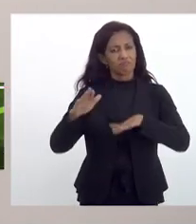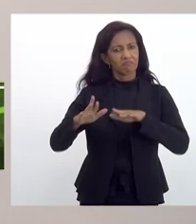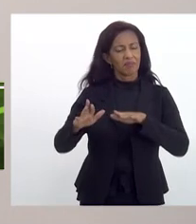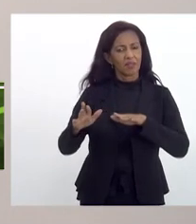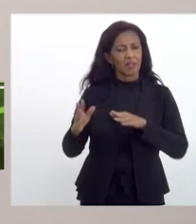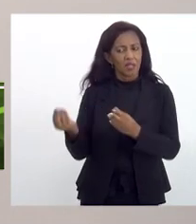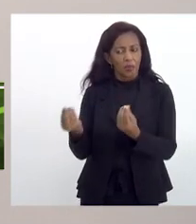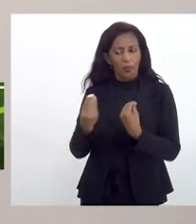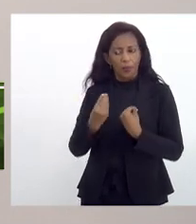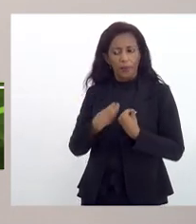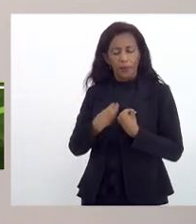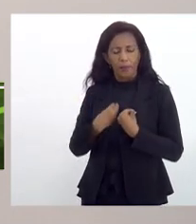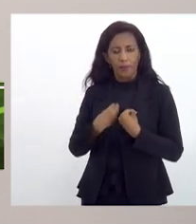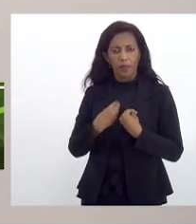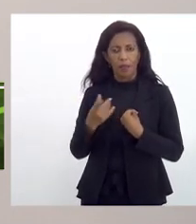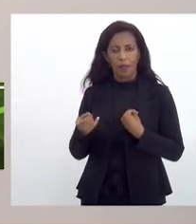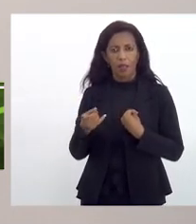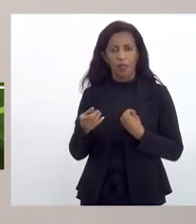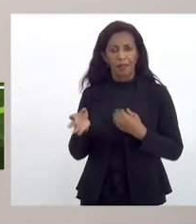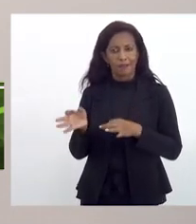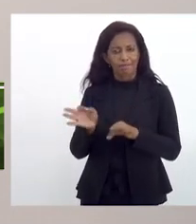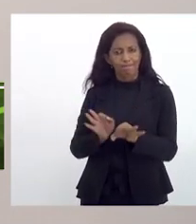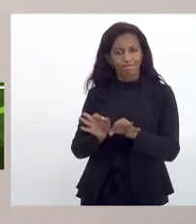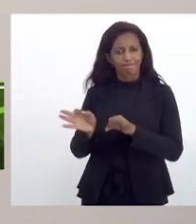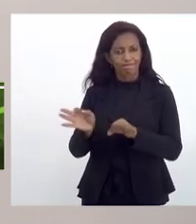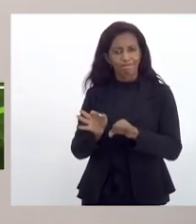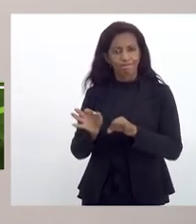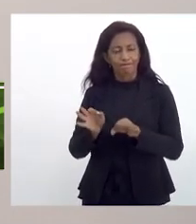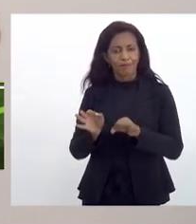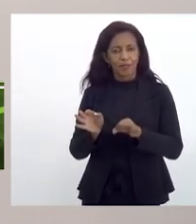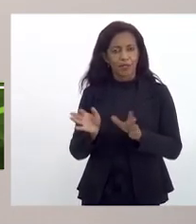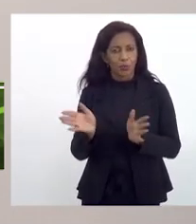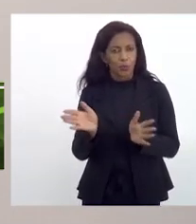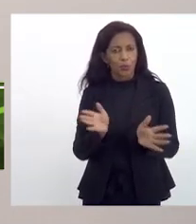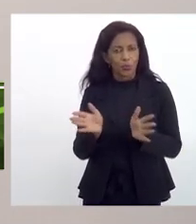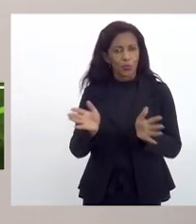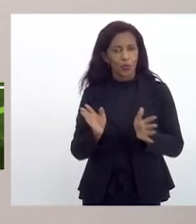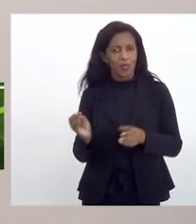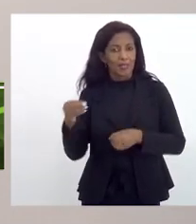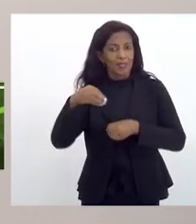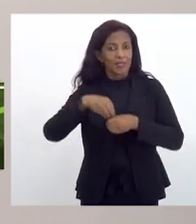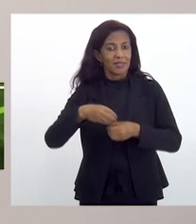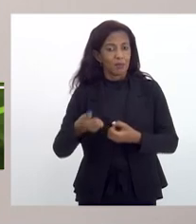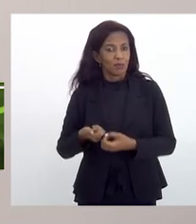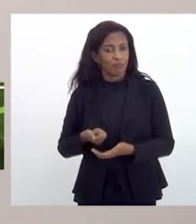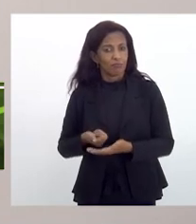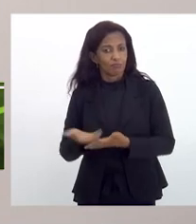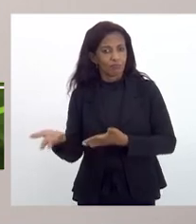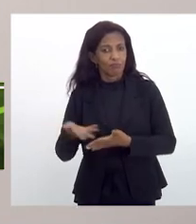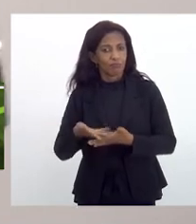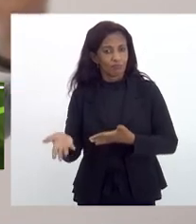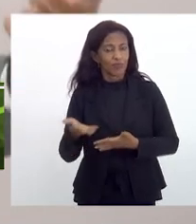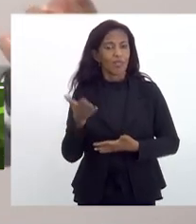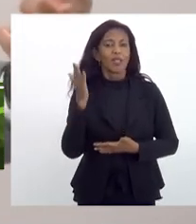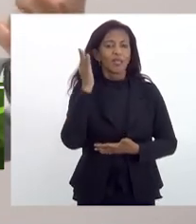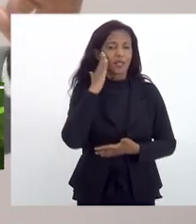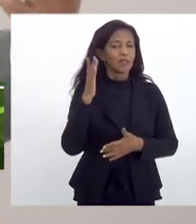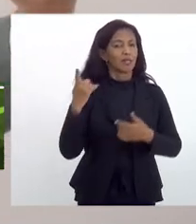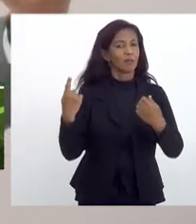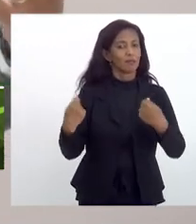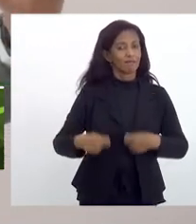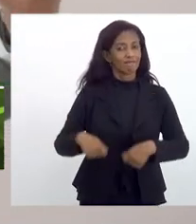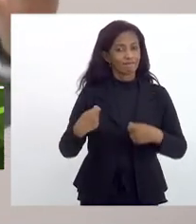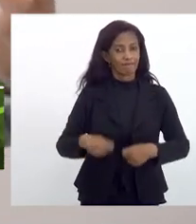ele nos traz essa condição de toriar em cima de despesas que a gente sabe que depende